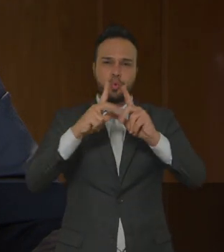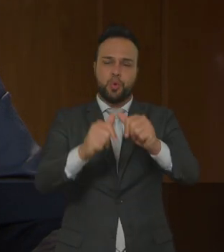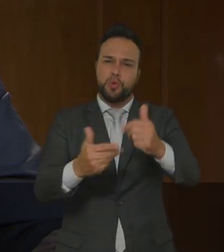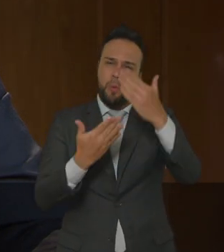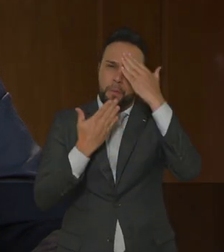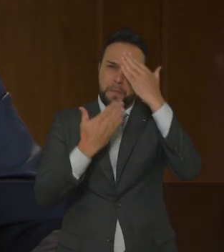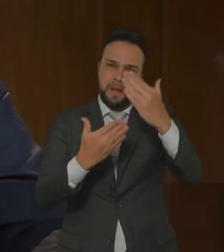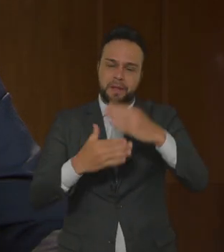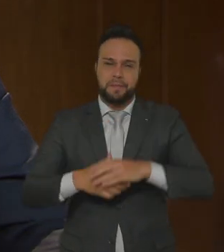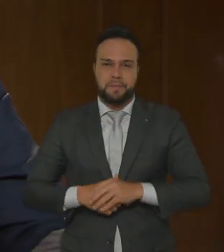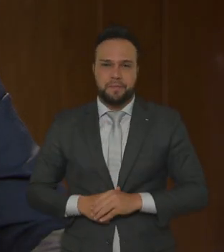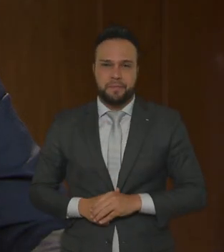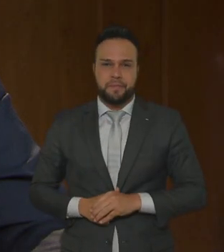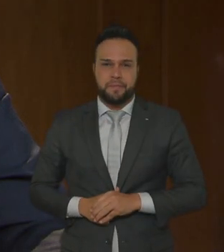o meu muito obrigado